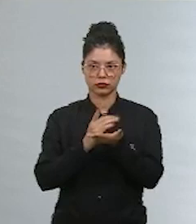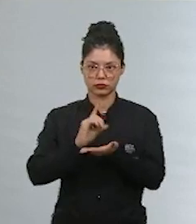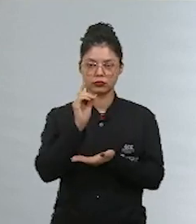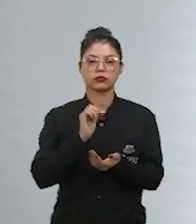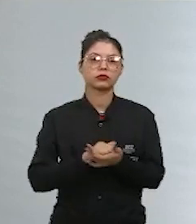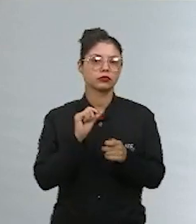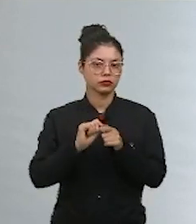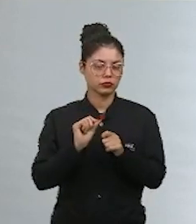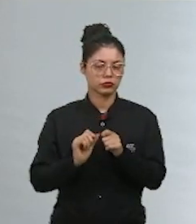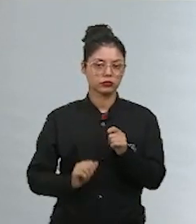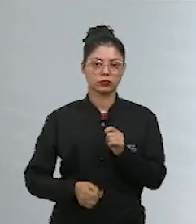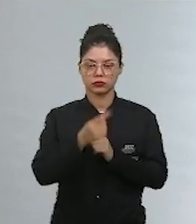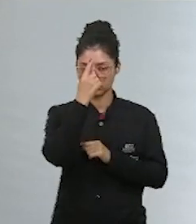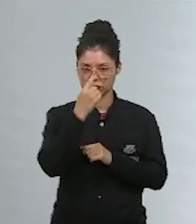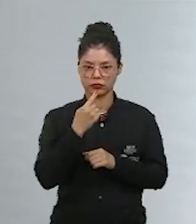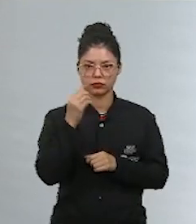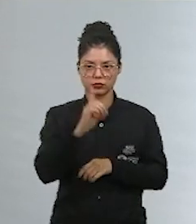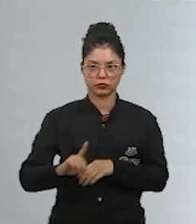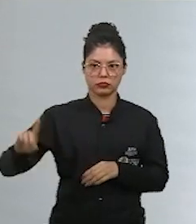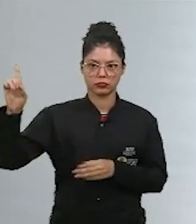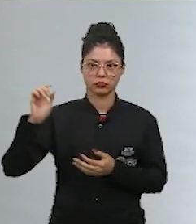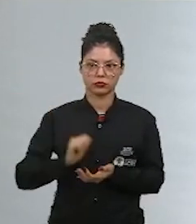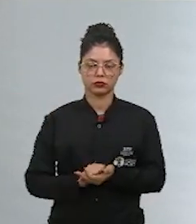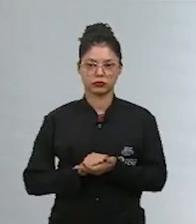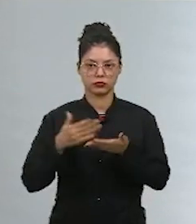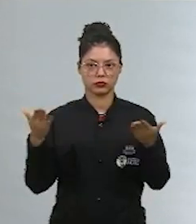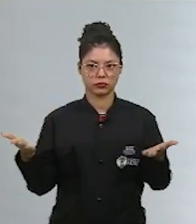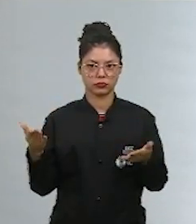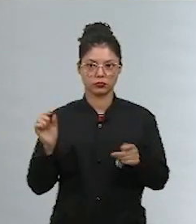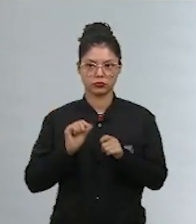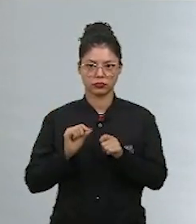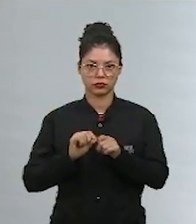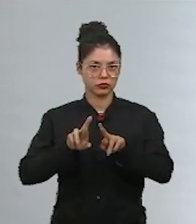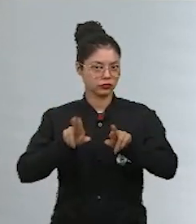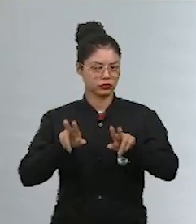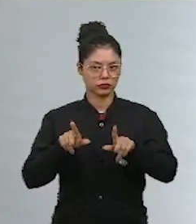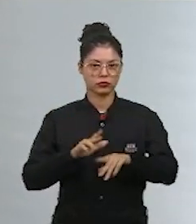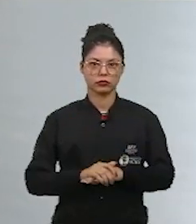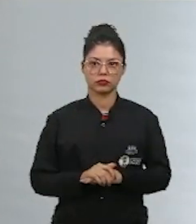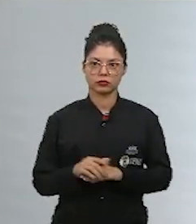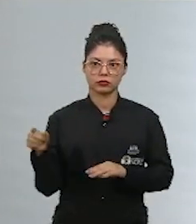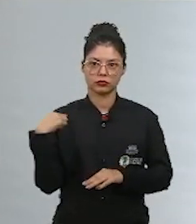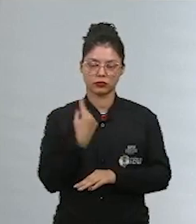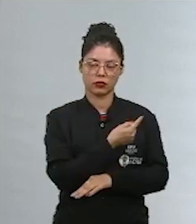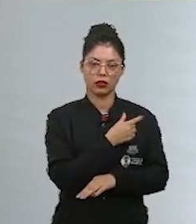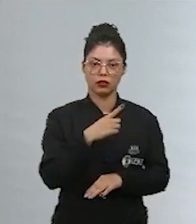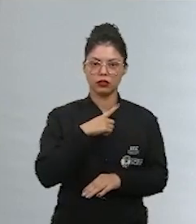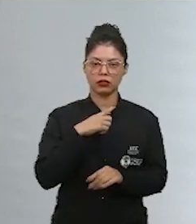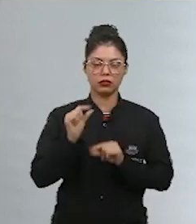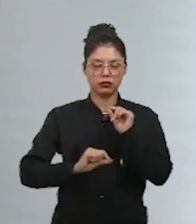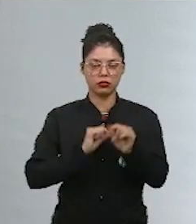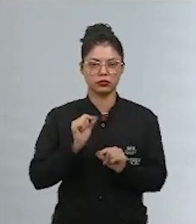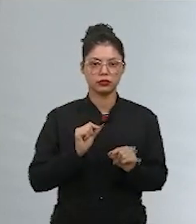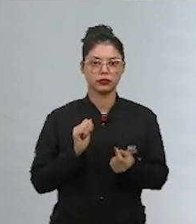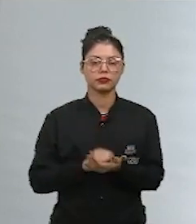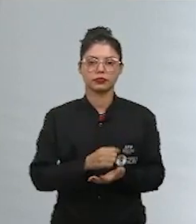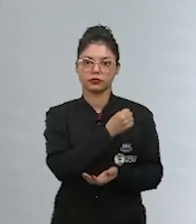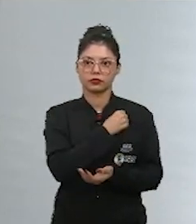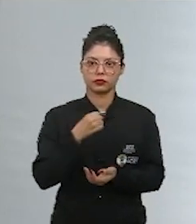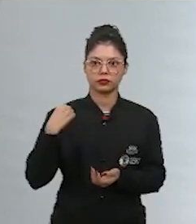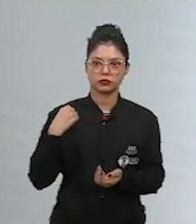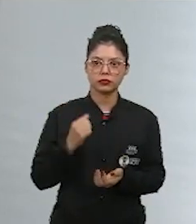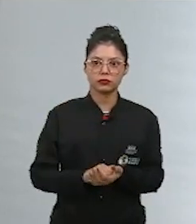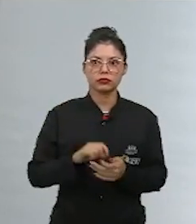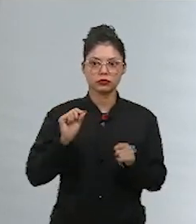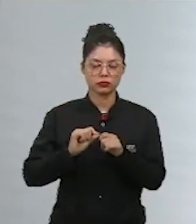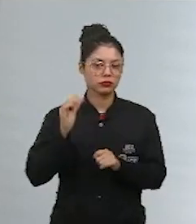que o homem foi criado à imagem e semelhança de Deus. Então, não faz muita diferença. Então, nós temos aí o seguinte: o Sócrates,